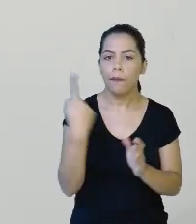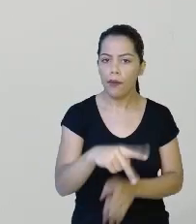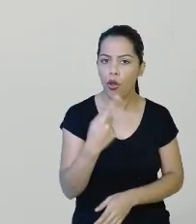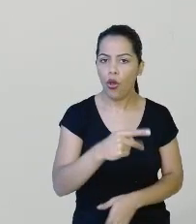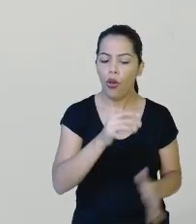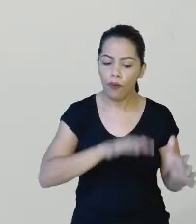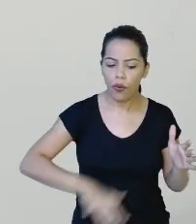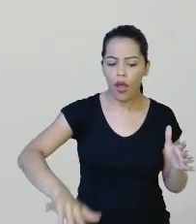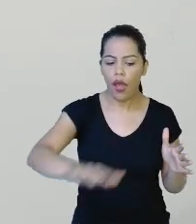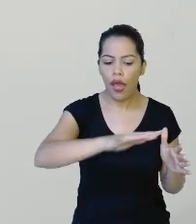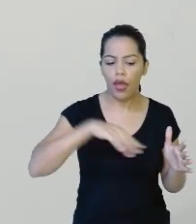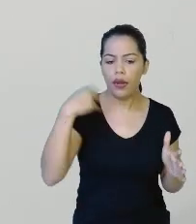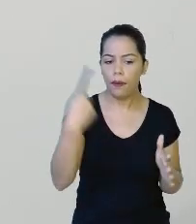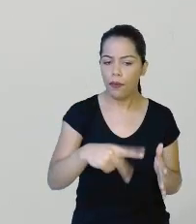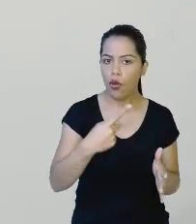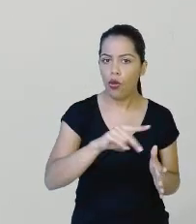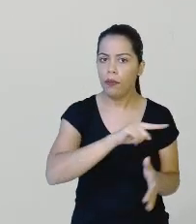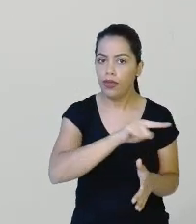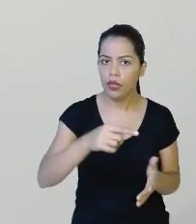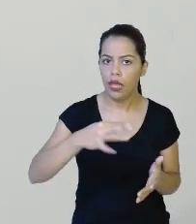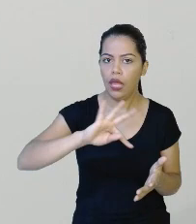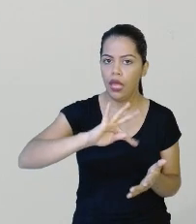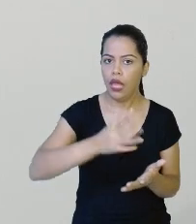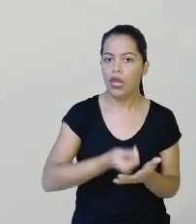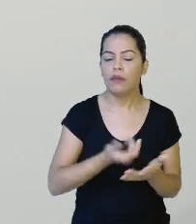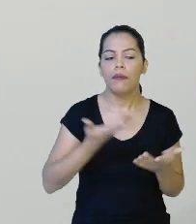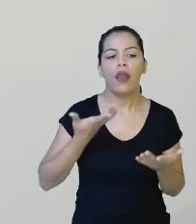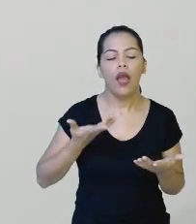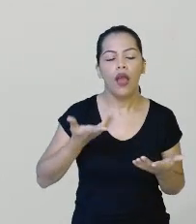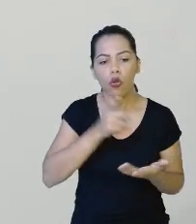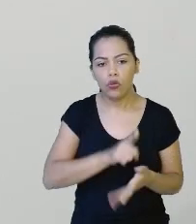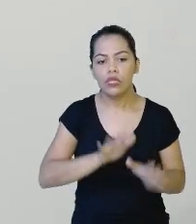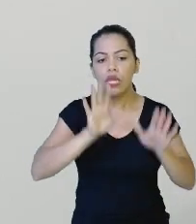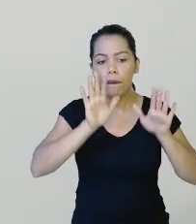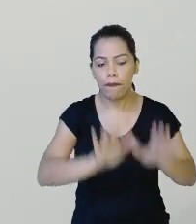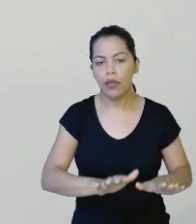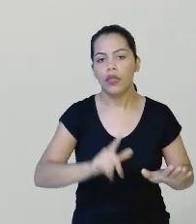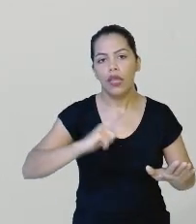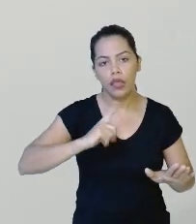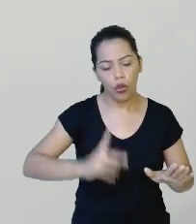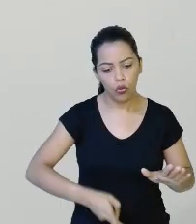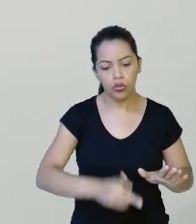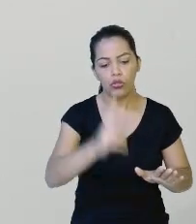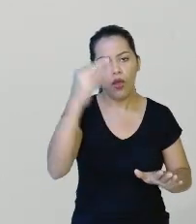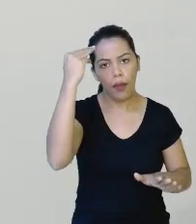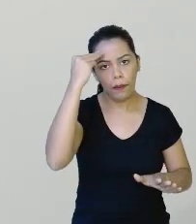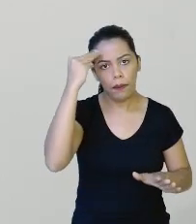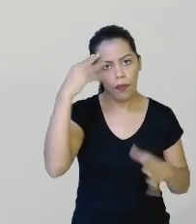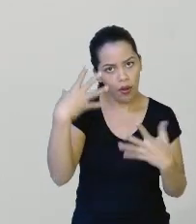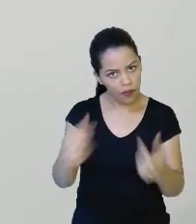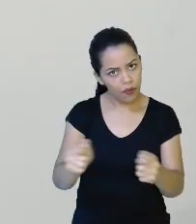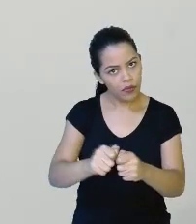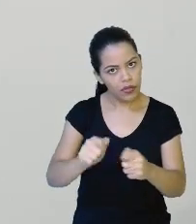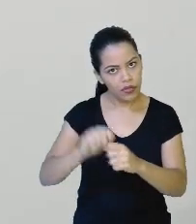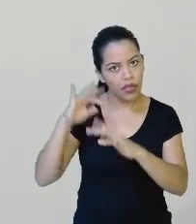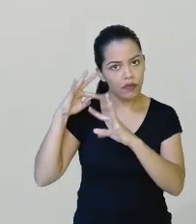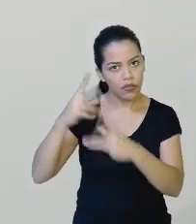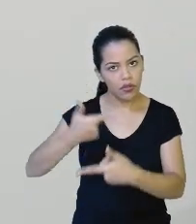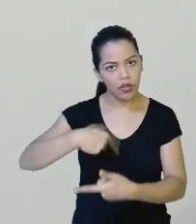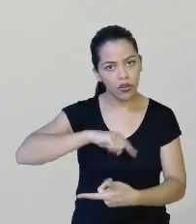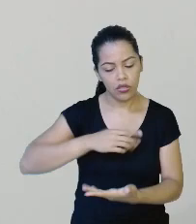povo seja resguardado, para que seja cultivada essa memória. Vamos então fazer uma revisão da nossa aula de